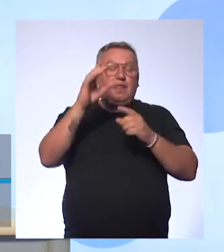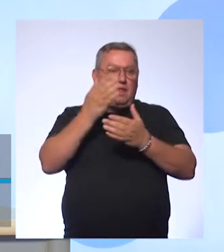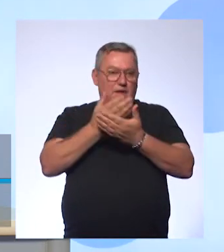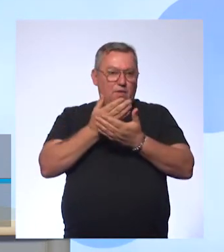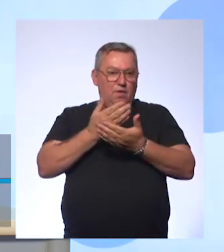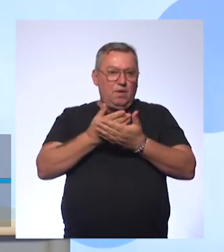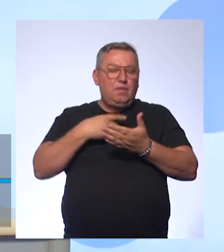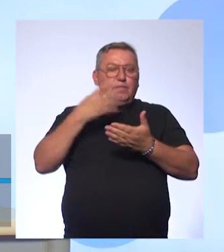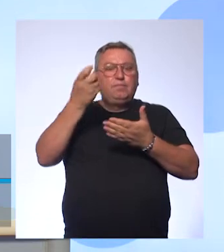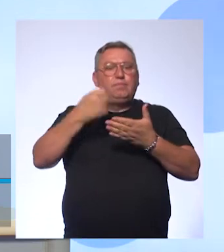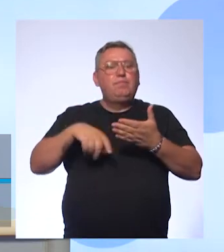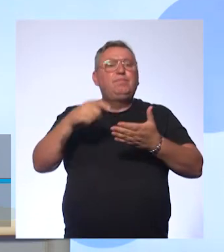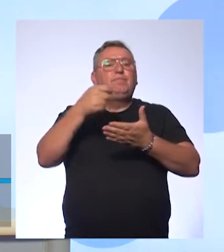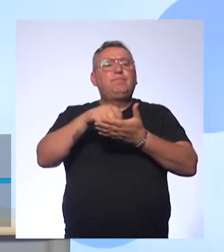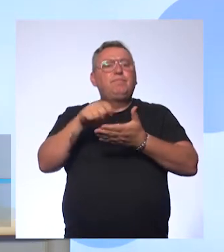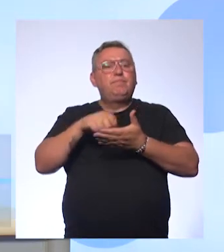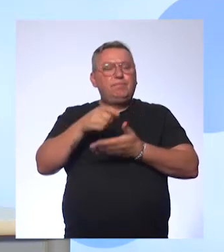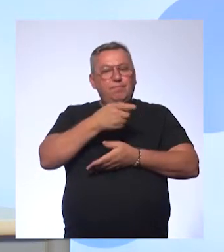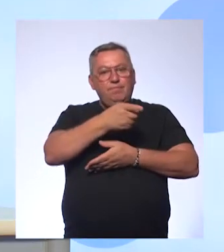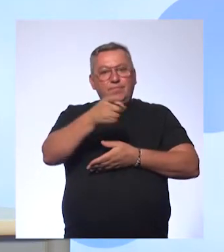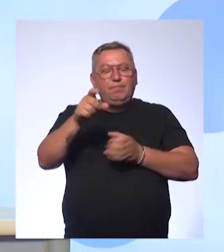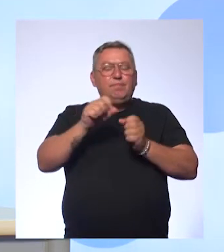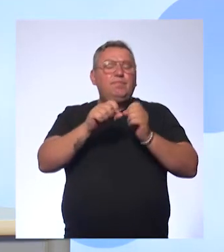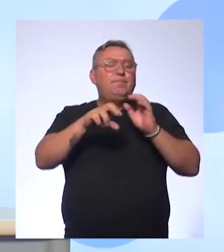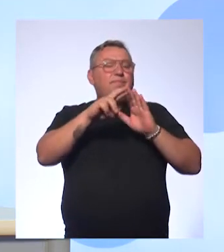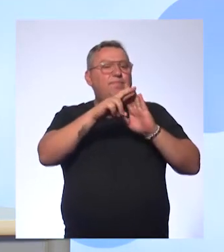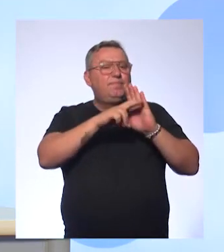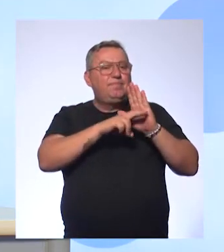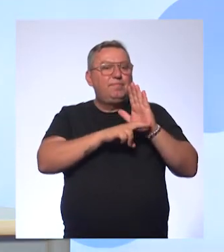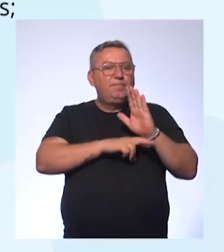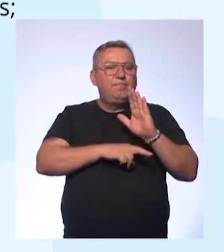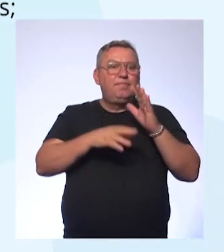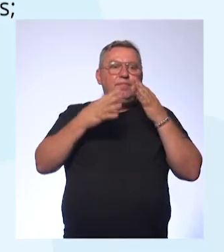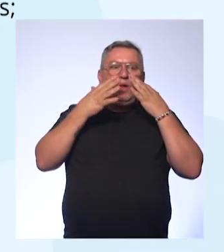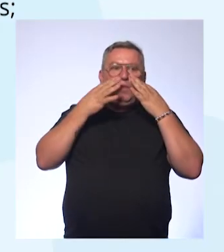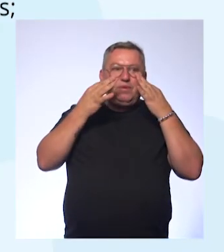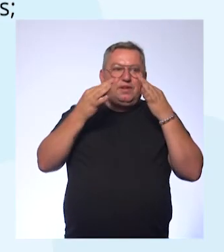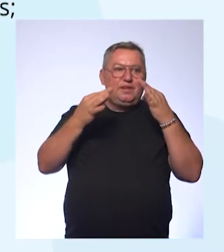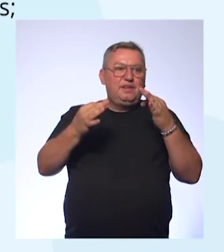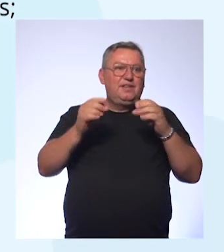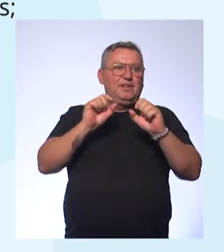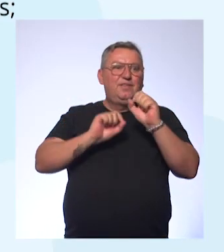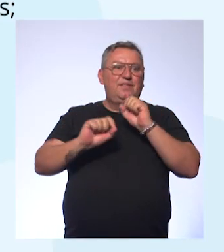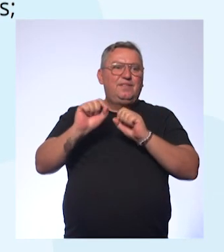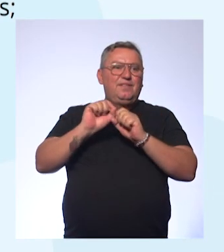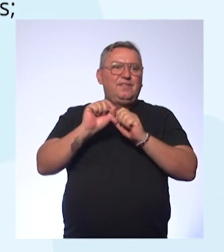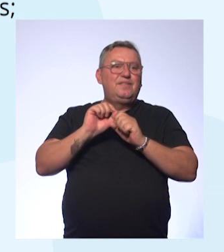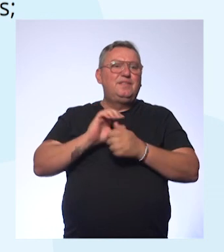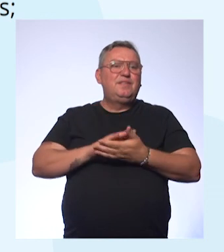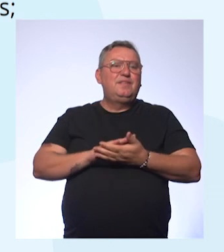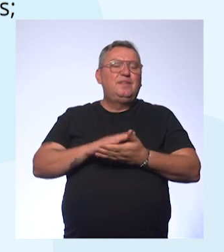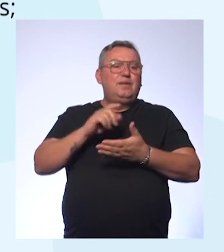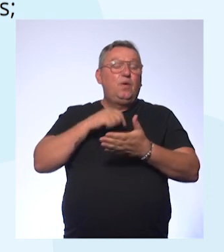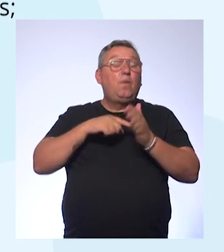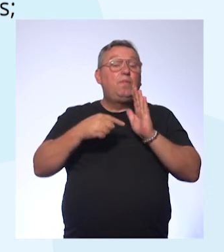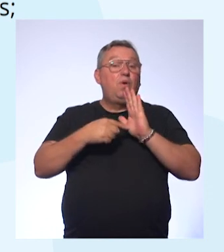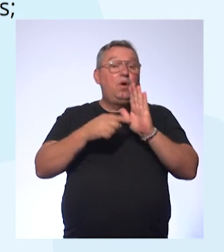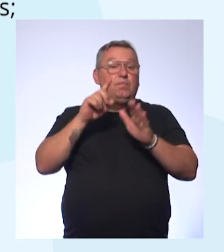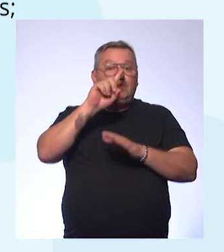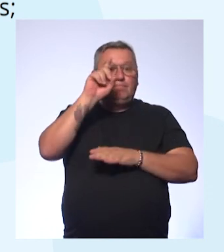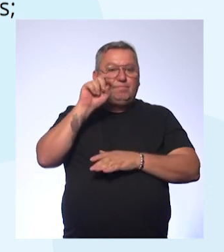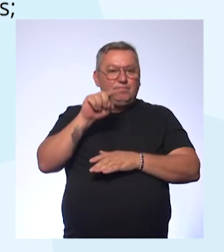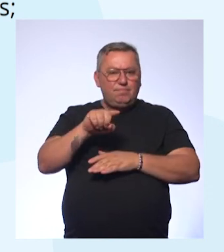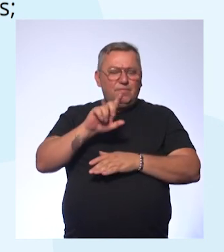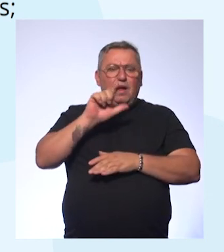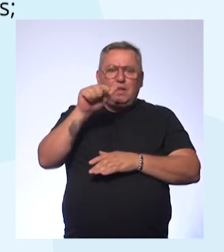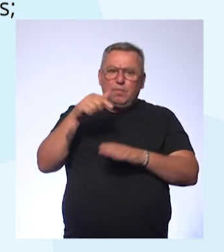você faz anotações de vocês, né? Faça um roteiro, preste atenção na aula, faça o registro, né? Pontua as dúvidas de vocês, para